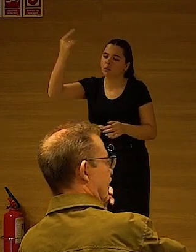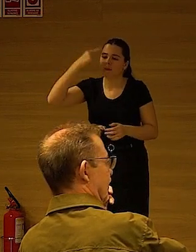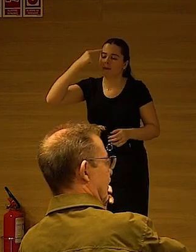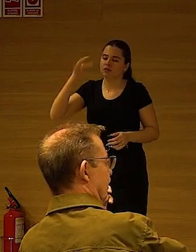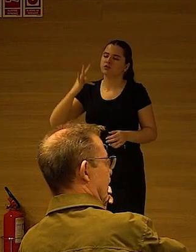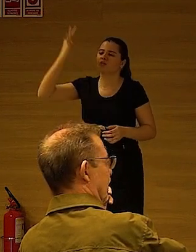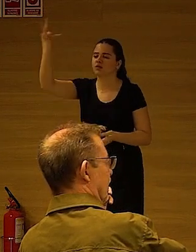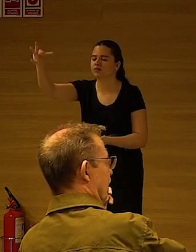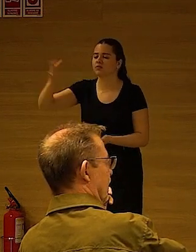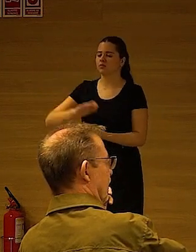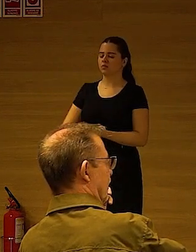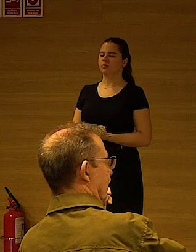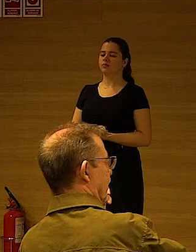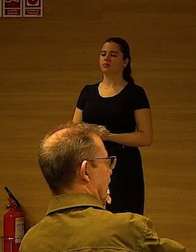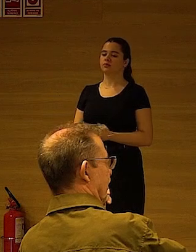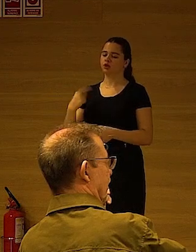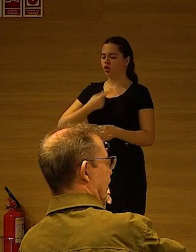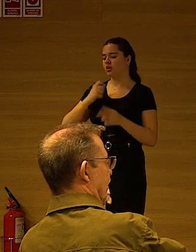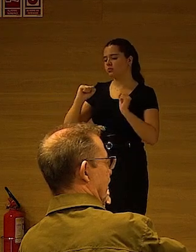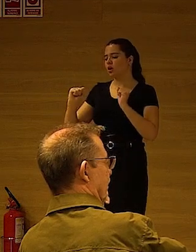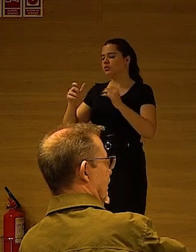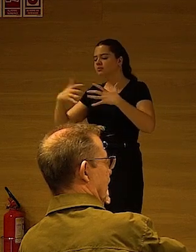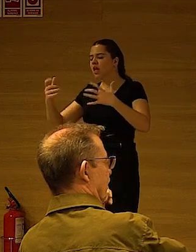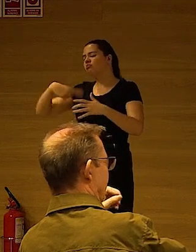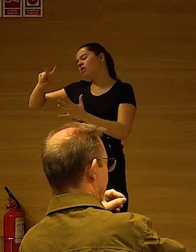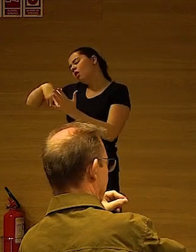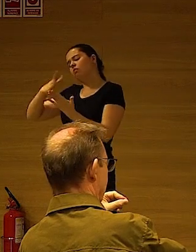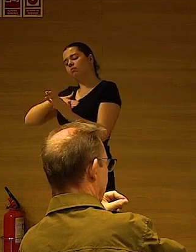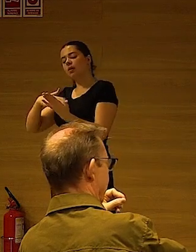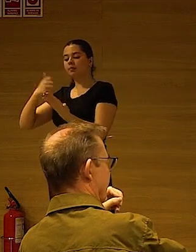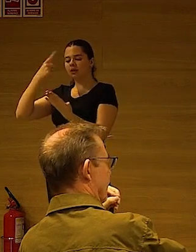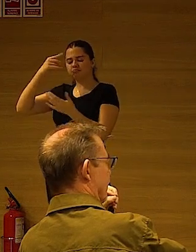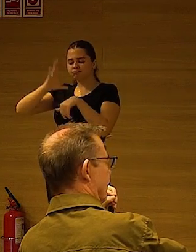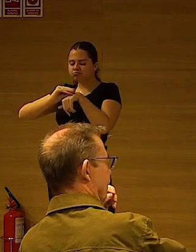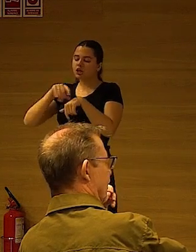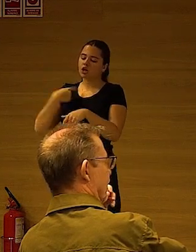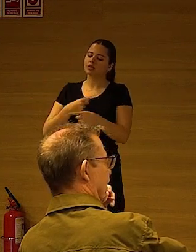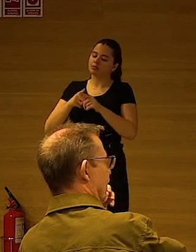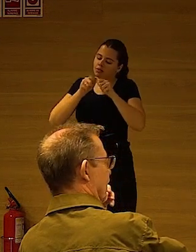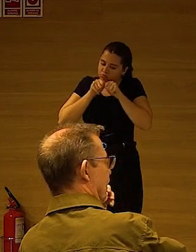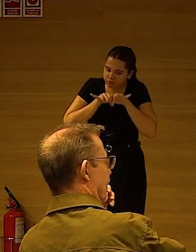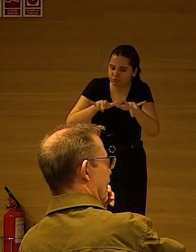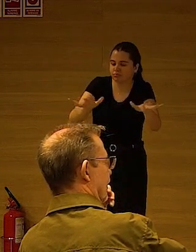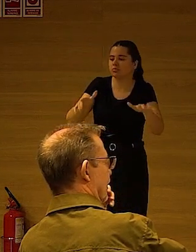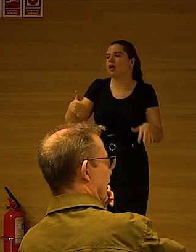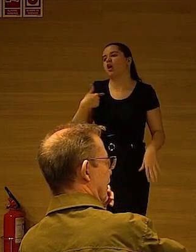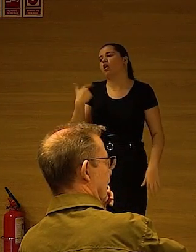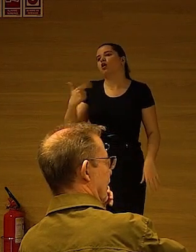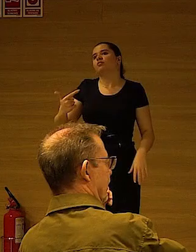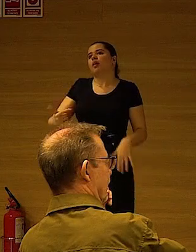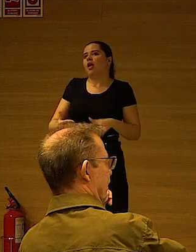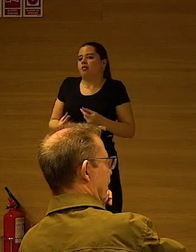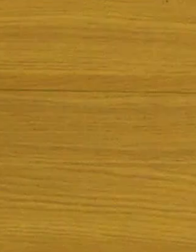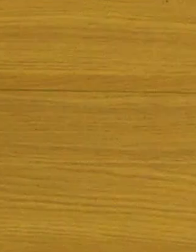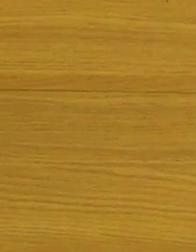haja espaço para a gente poder ler e para a gente poder partilhar aquilo que a gente lê, que a gente escreve. E, claro, eu não tenho condições, como lá